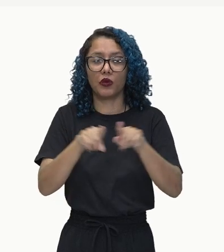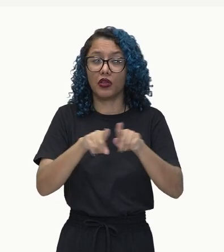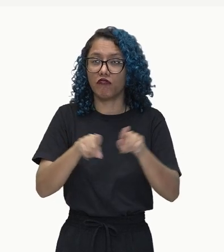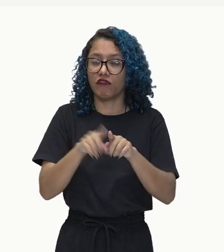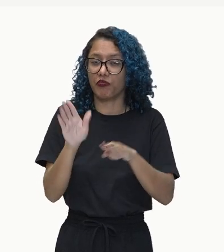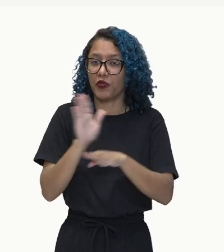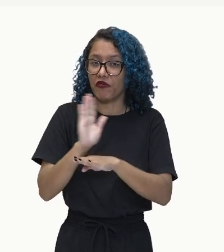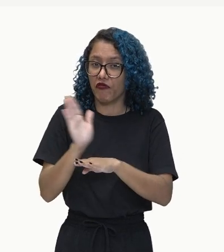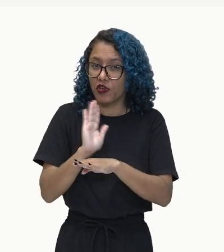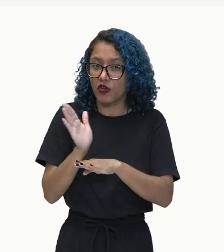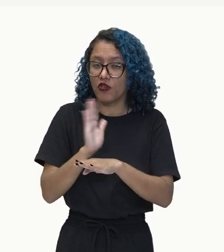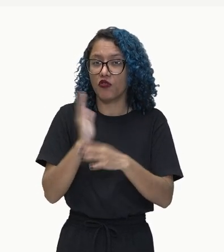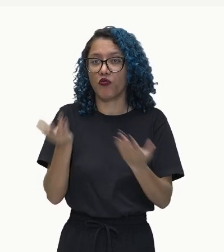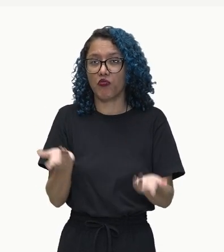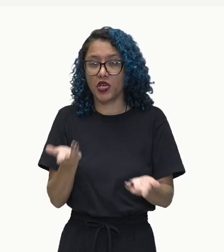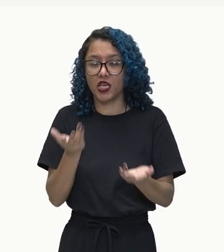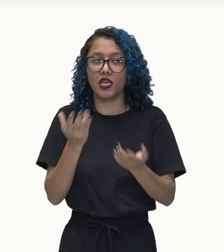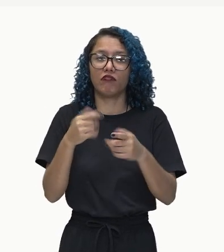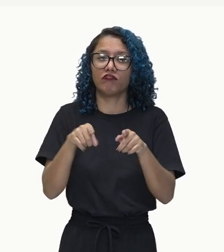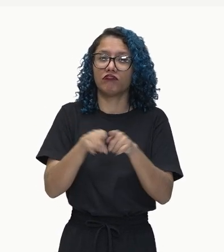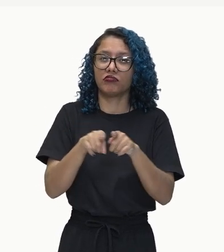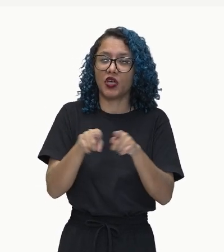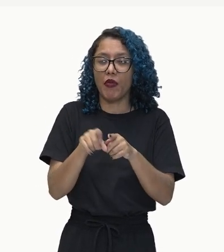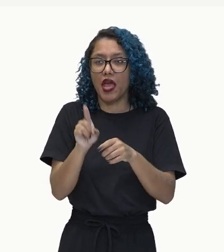filmes, documentários,